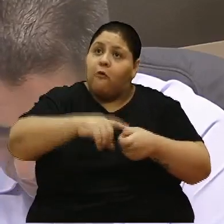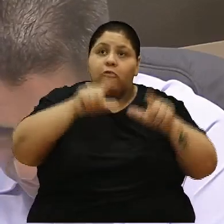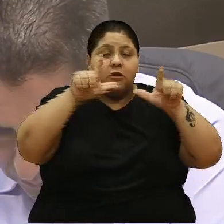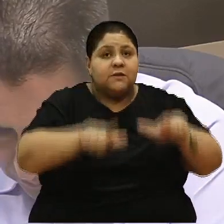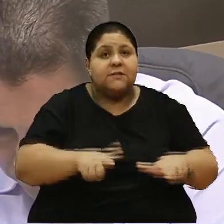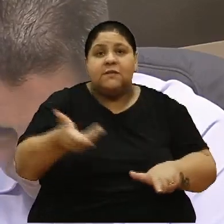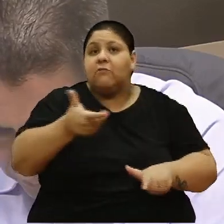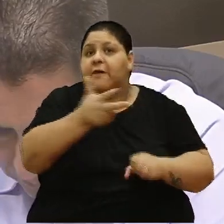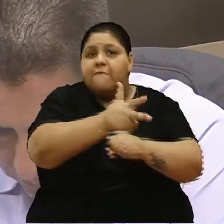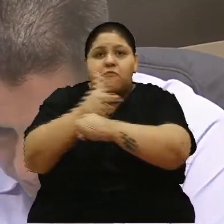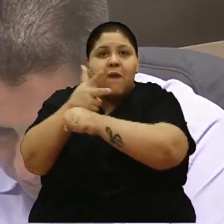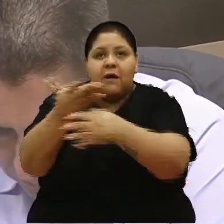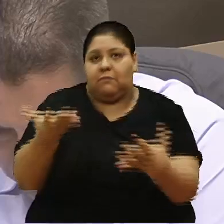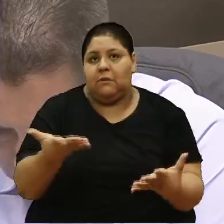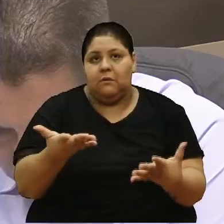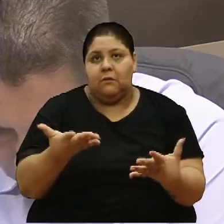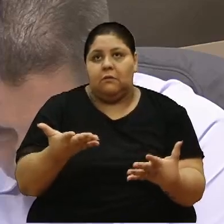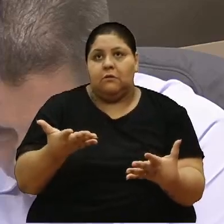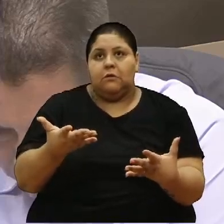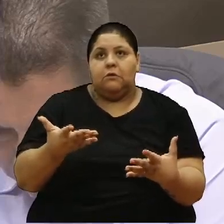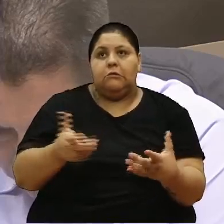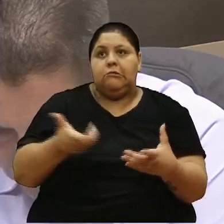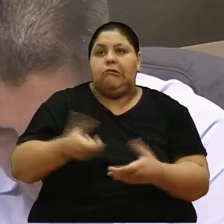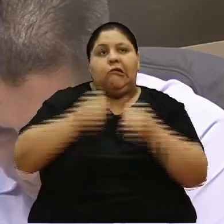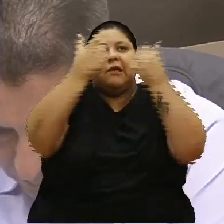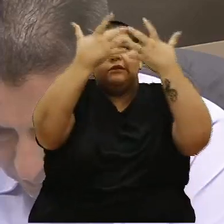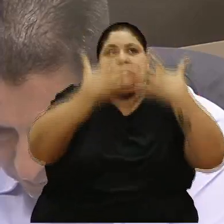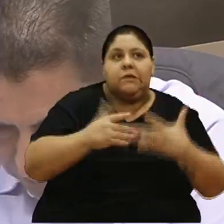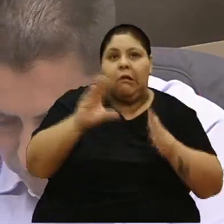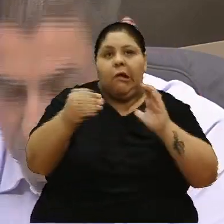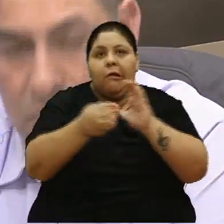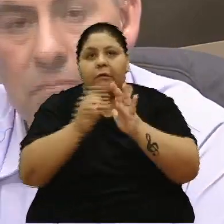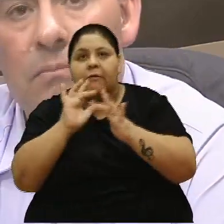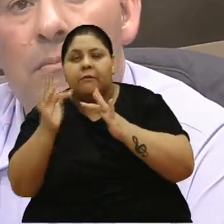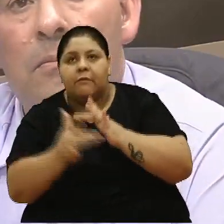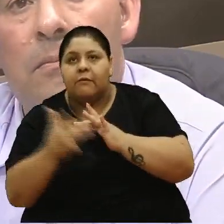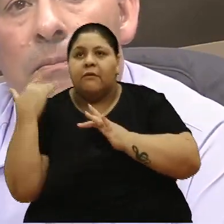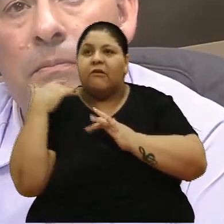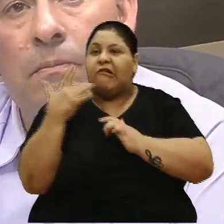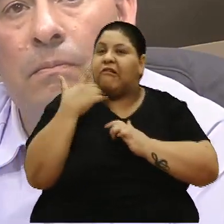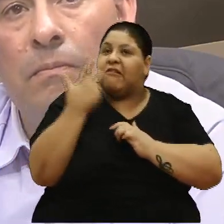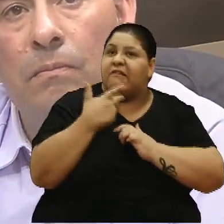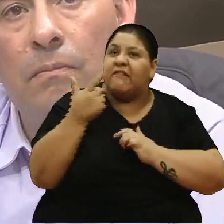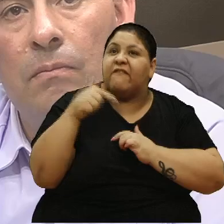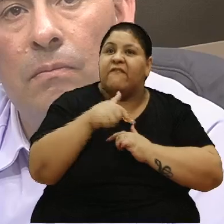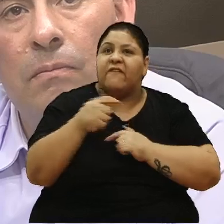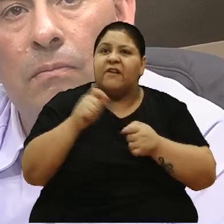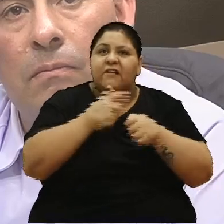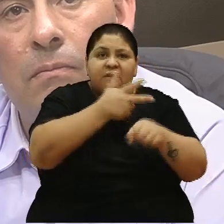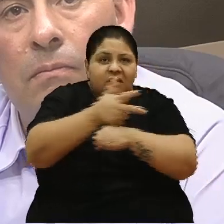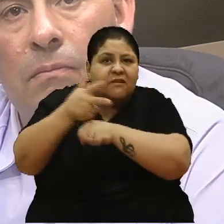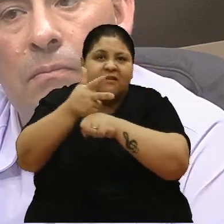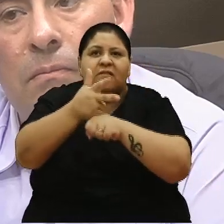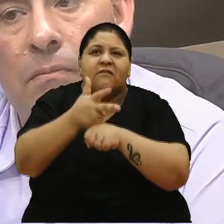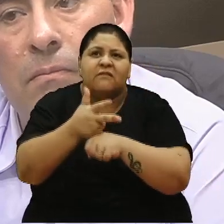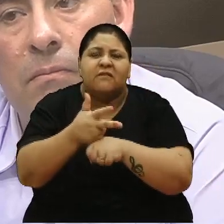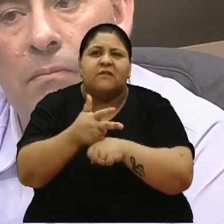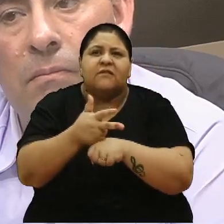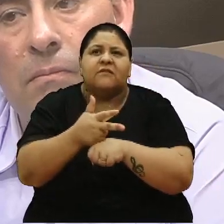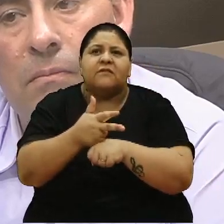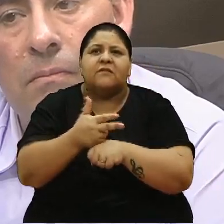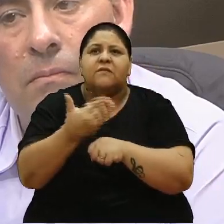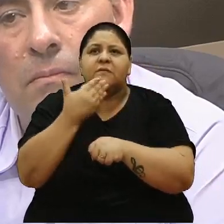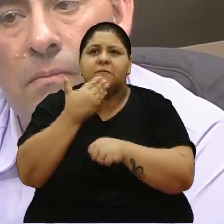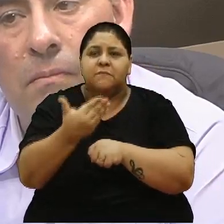ser filmado. Não quer dar explicação, não quer aparecer nas redes. A Andressa citou aqui que a gente faz videozinho. Vamos presidente, uma questão de ordem, a gente tem